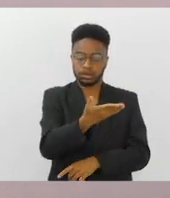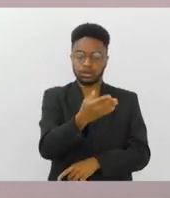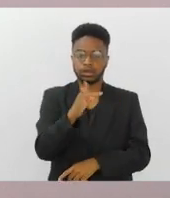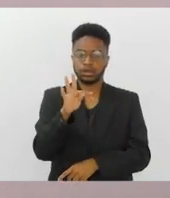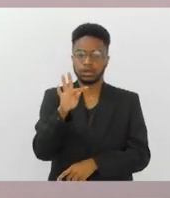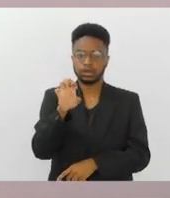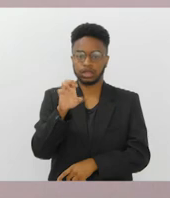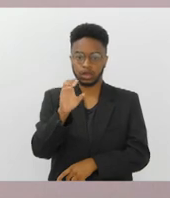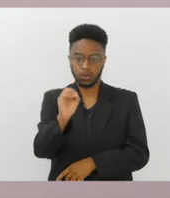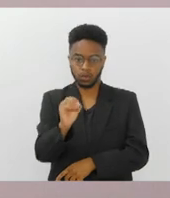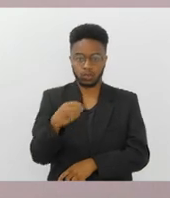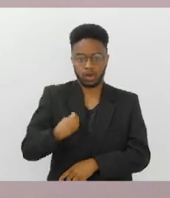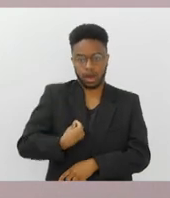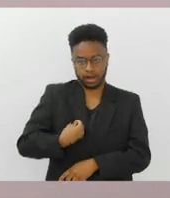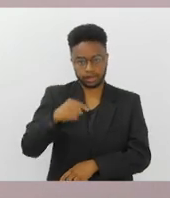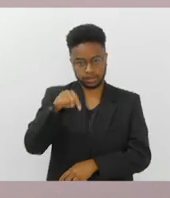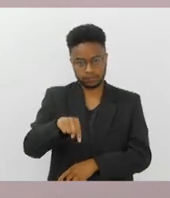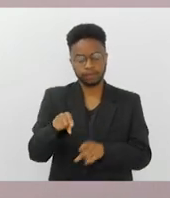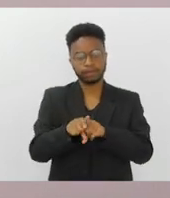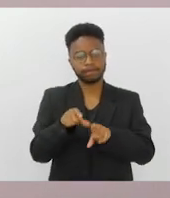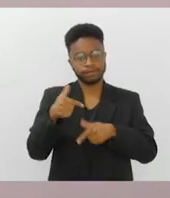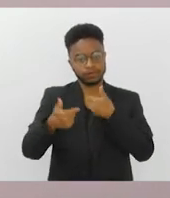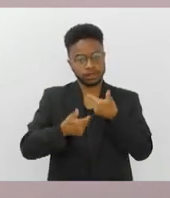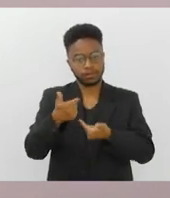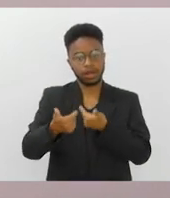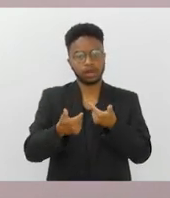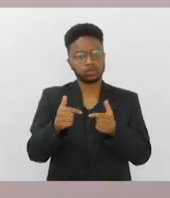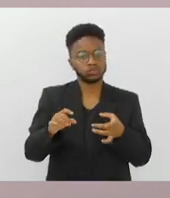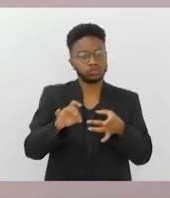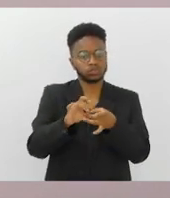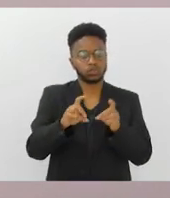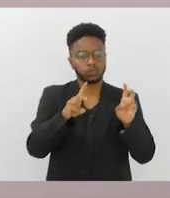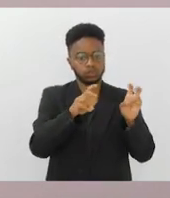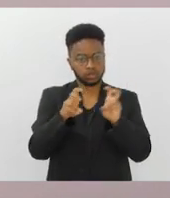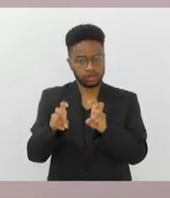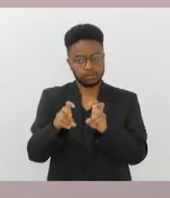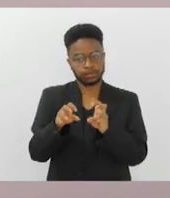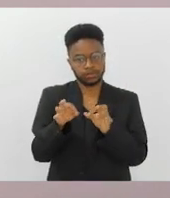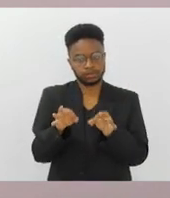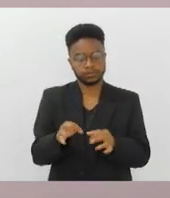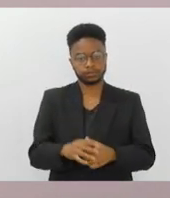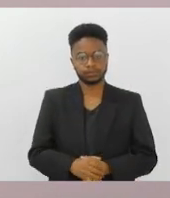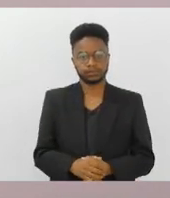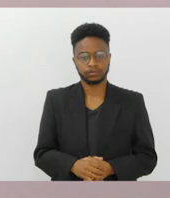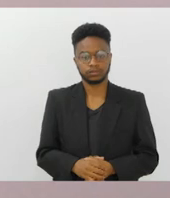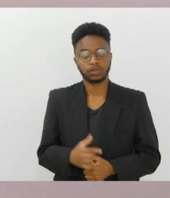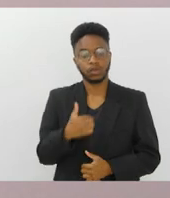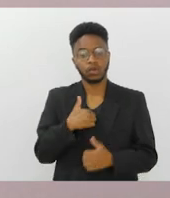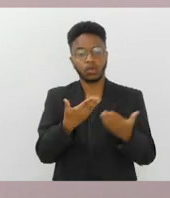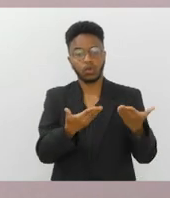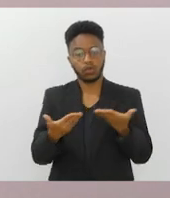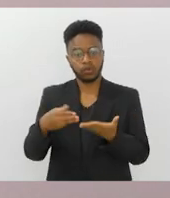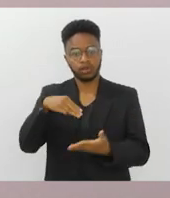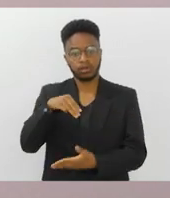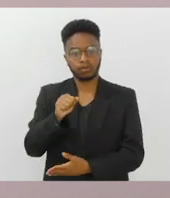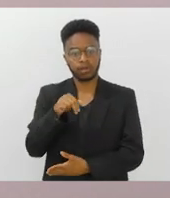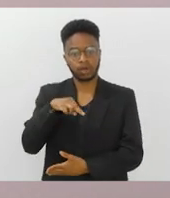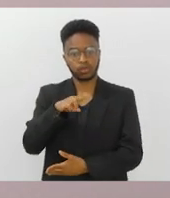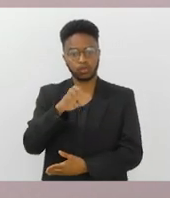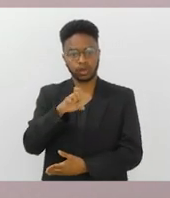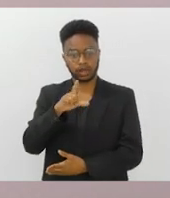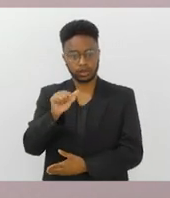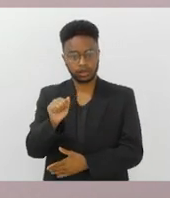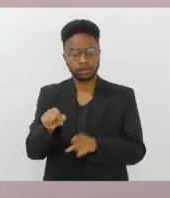que trabalha nessa pauta de maneira concreta. Convido agora a senhora Manuela e